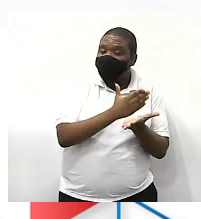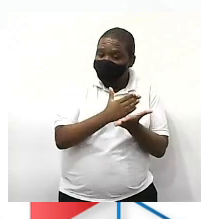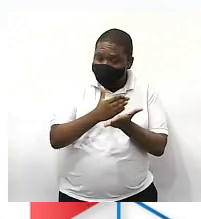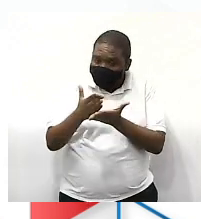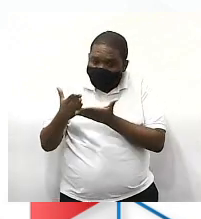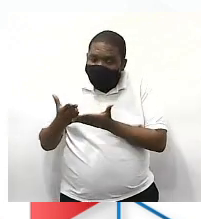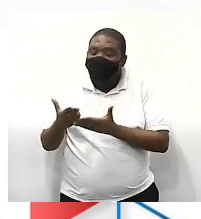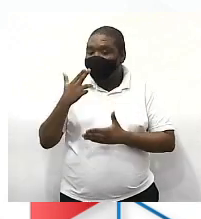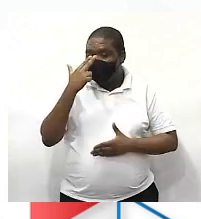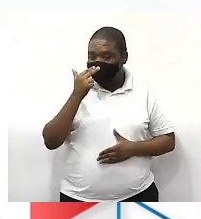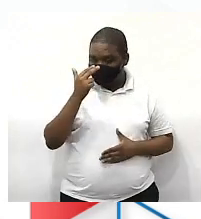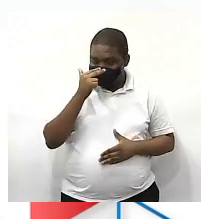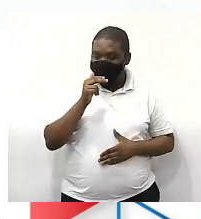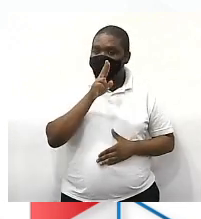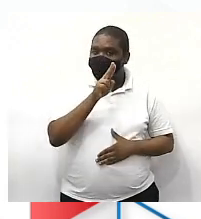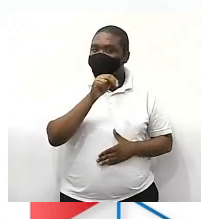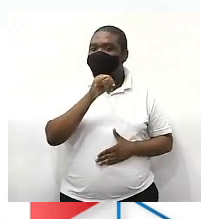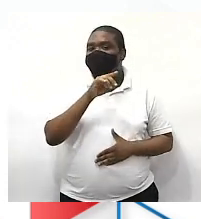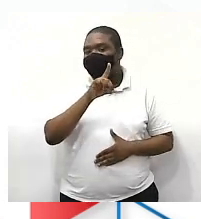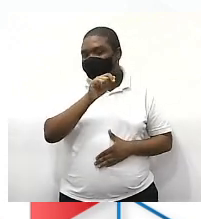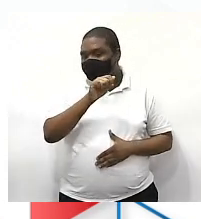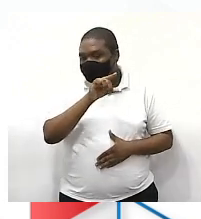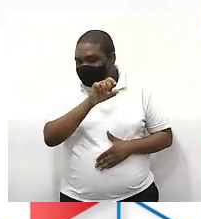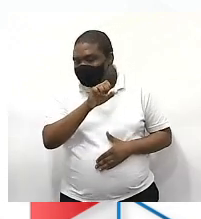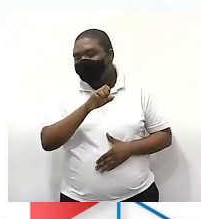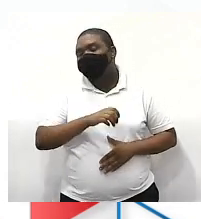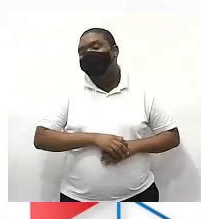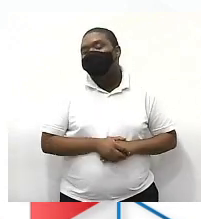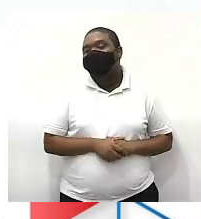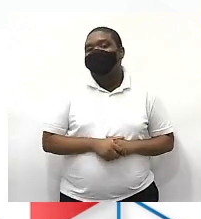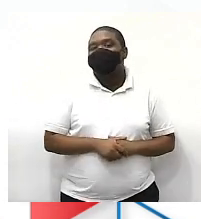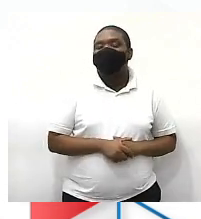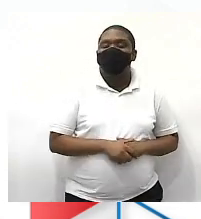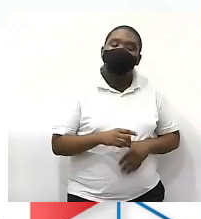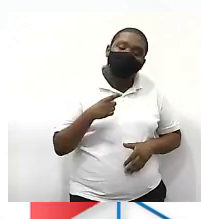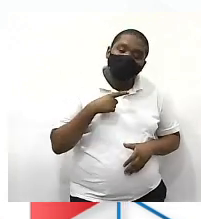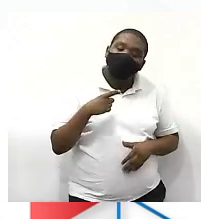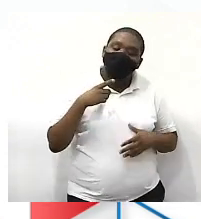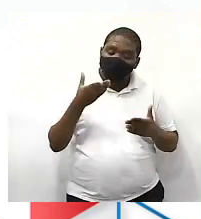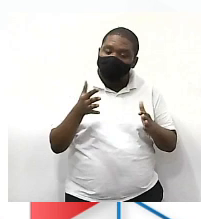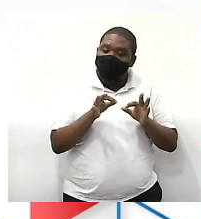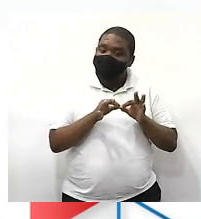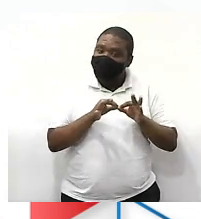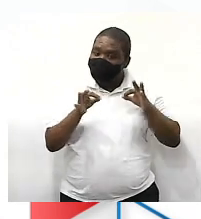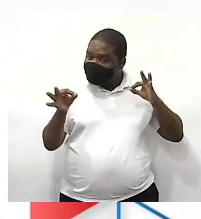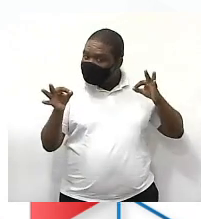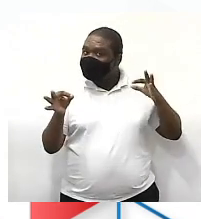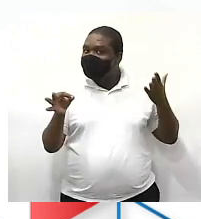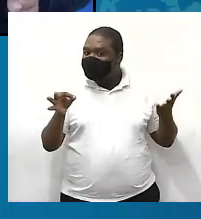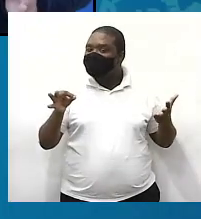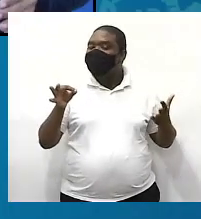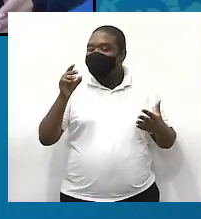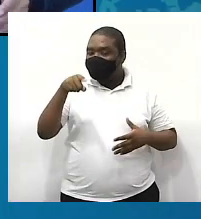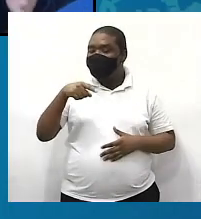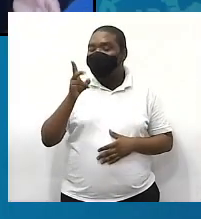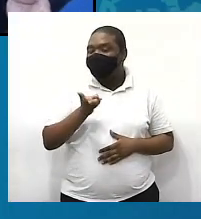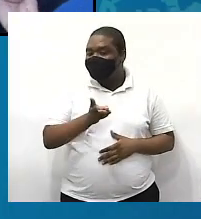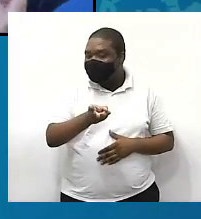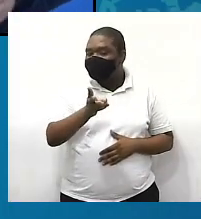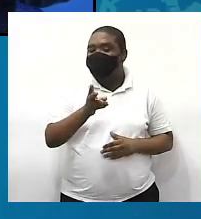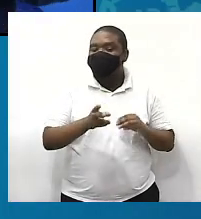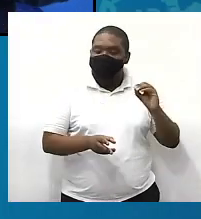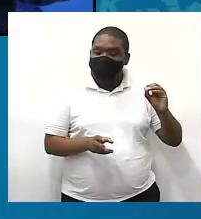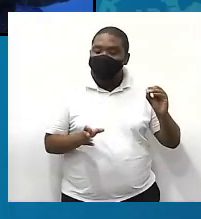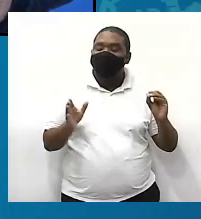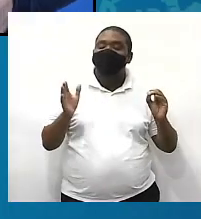de mesma unidade de medidas, tá bom? Essas distâncias aí, elas são mesmas distâncias, de 0